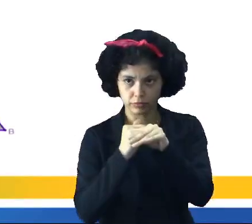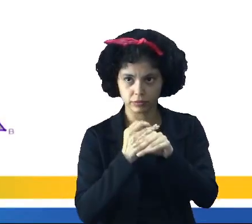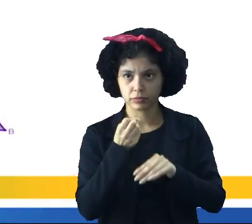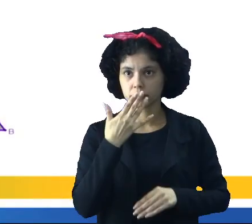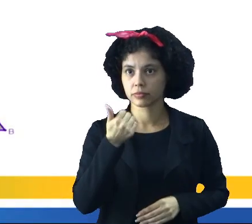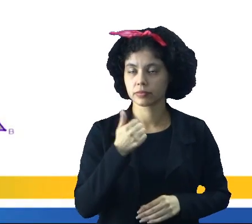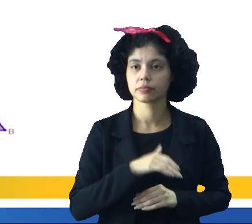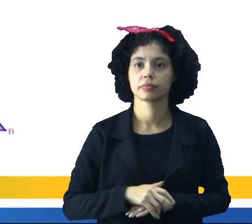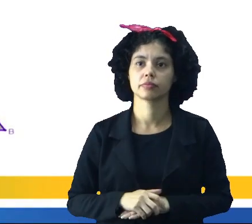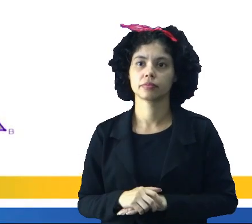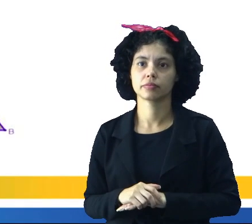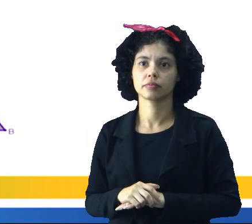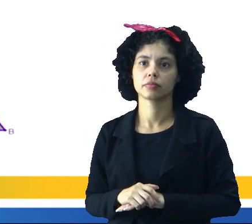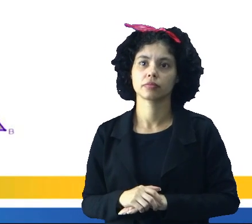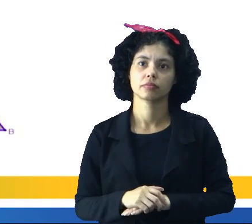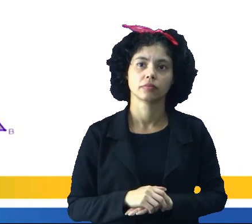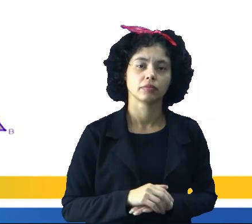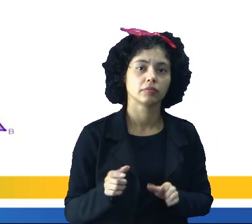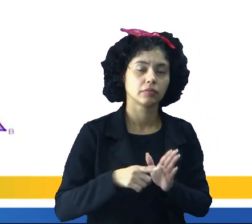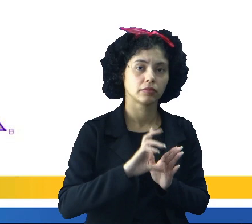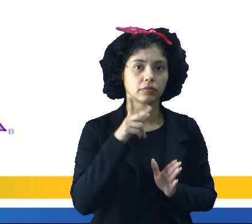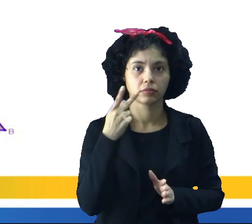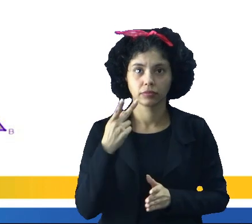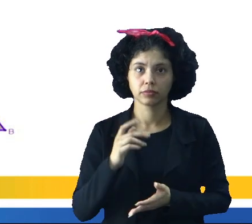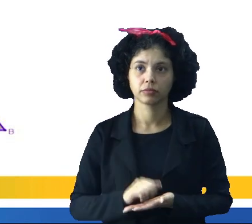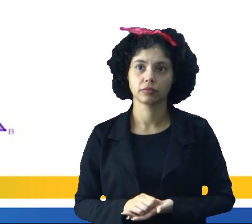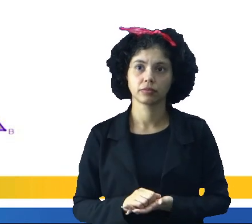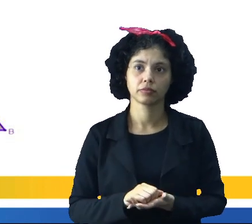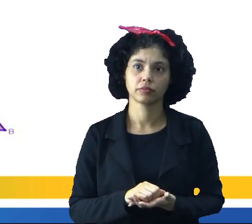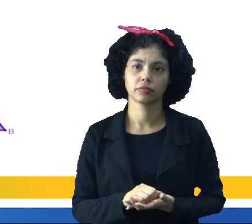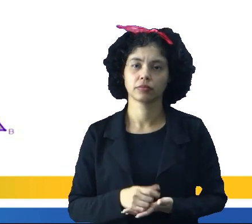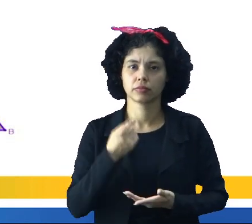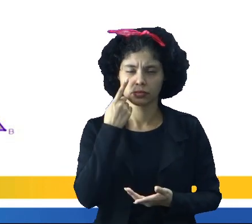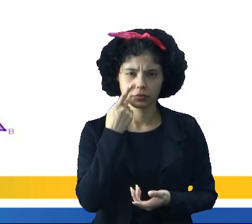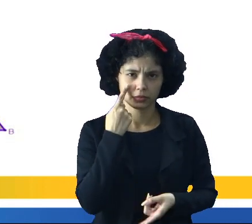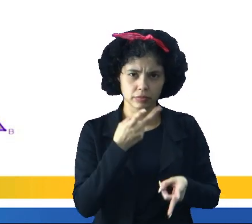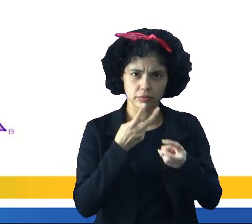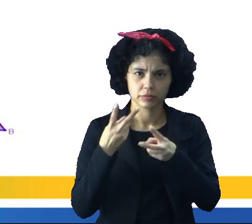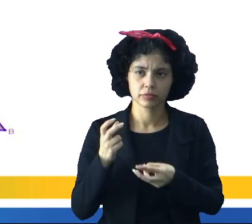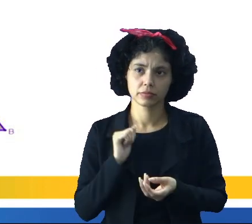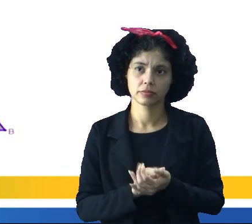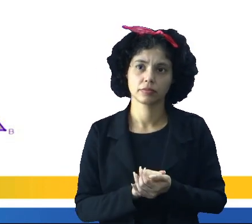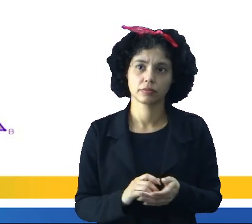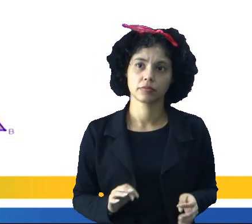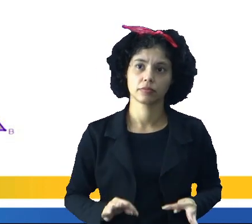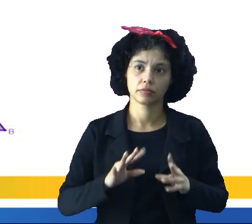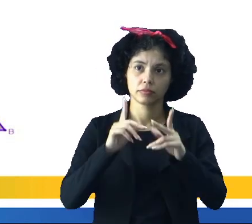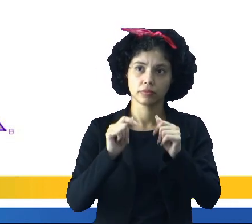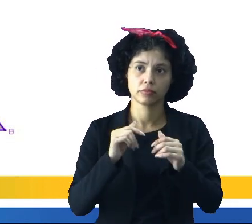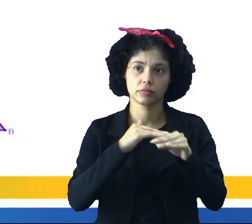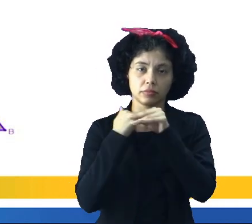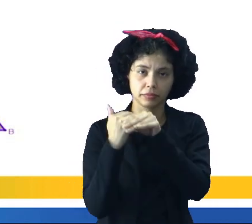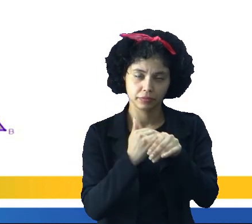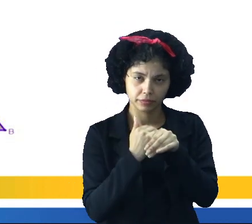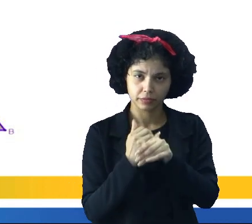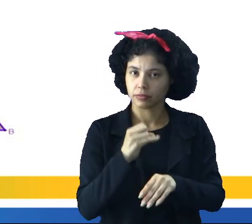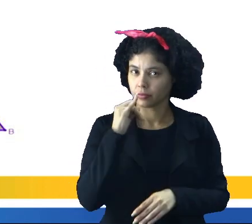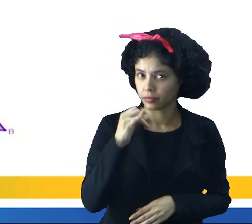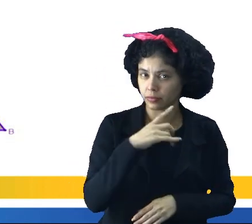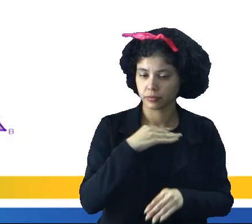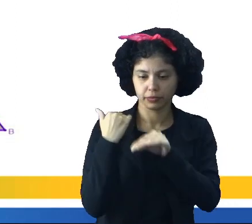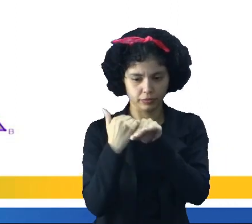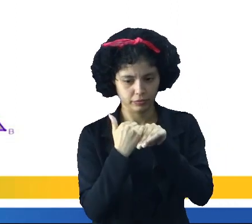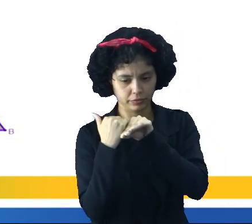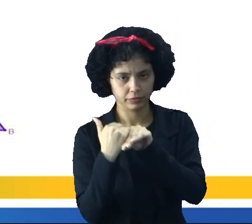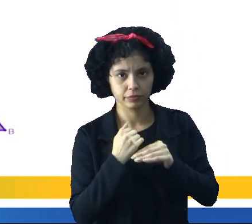bem? Então, olha aí, ó, antes de eu continuar lá, observe aí que ele tem todos os seus lados iguais. Se ele tem os